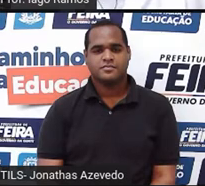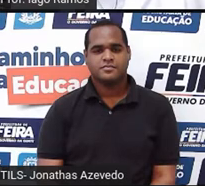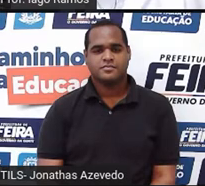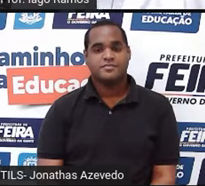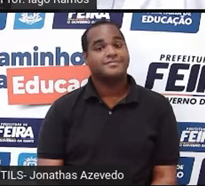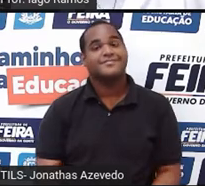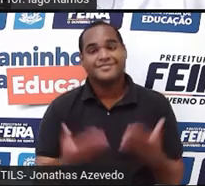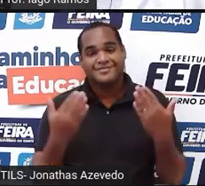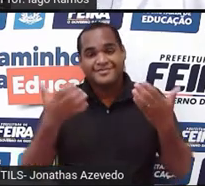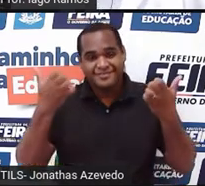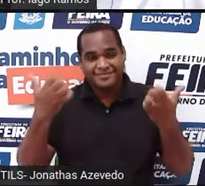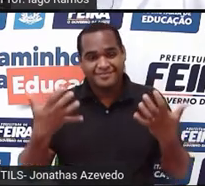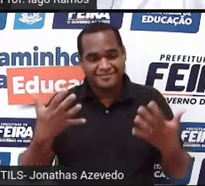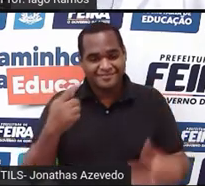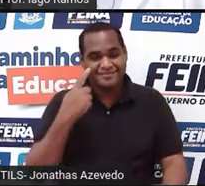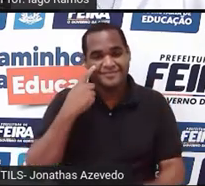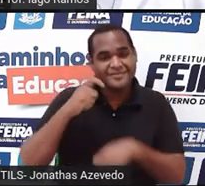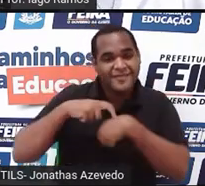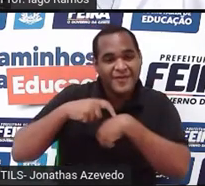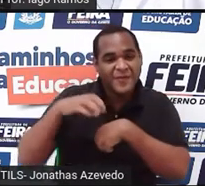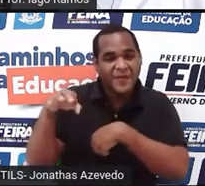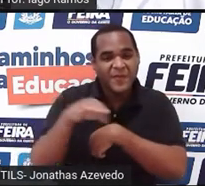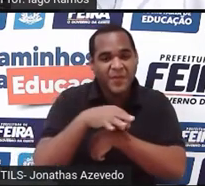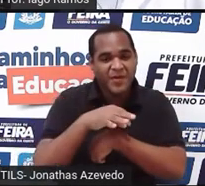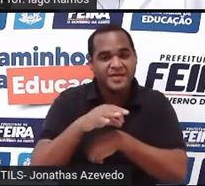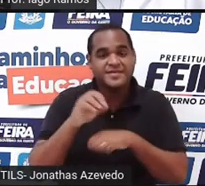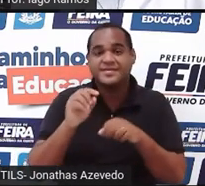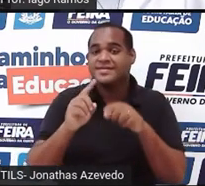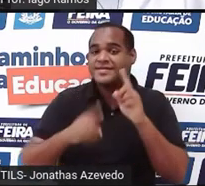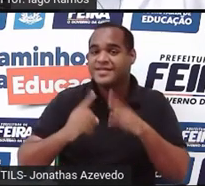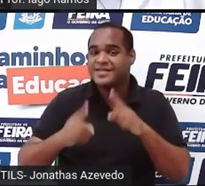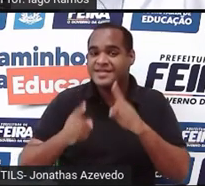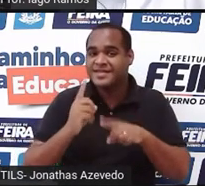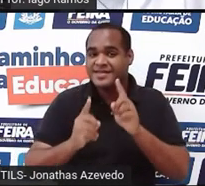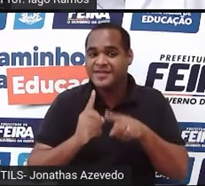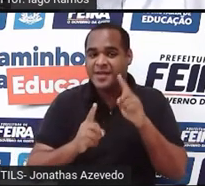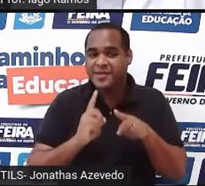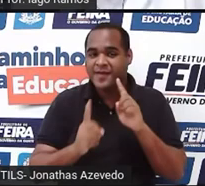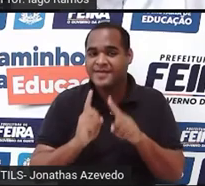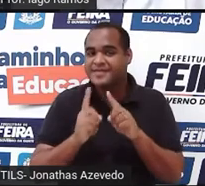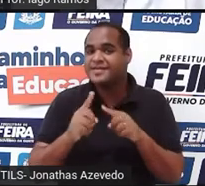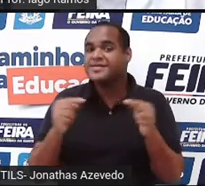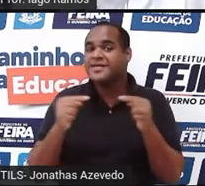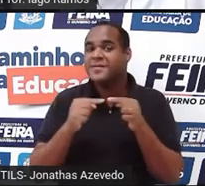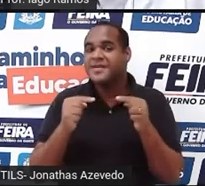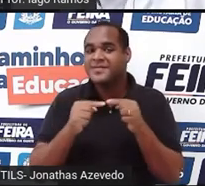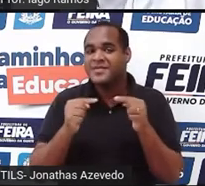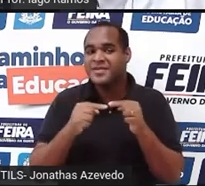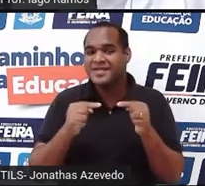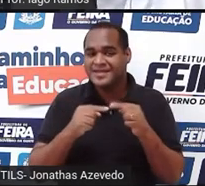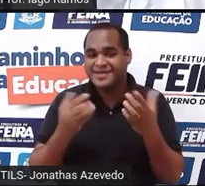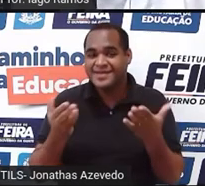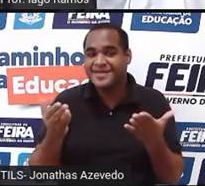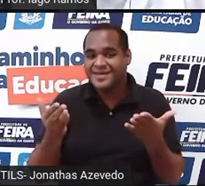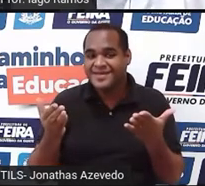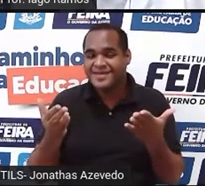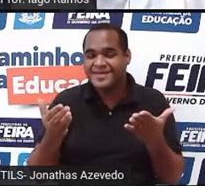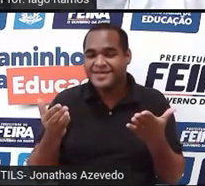Bom vamos lá olha o tempo sua resposta está a